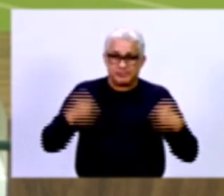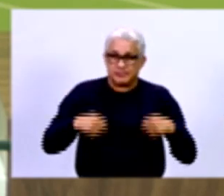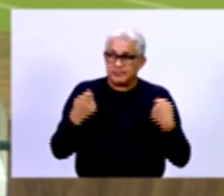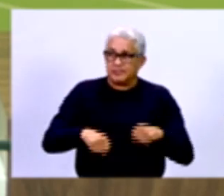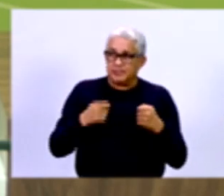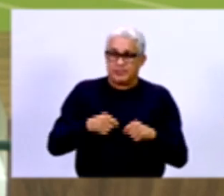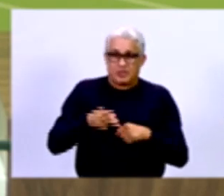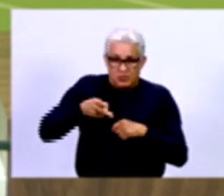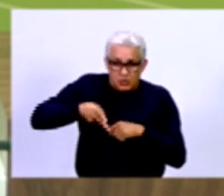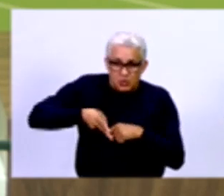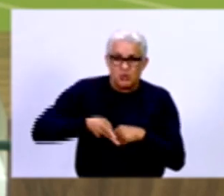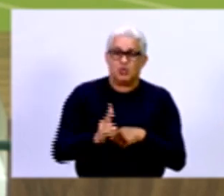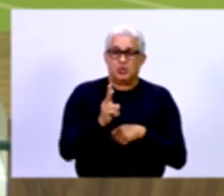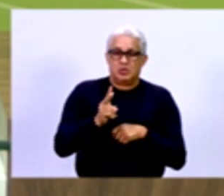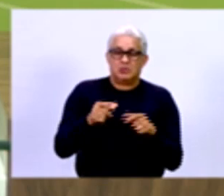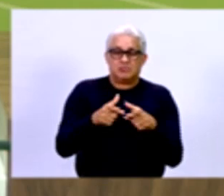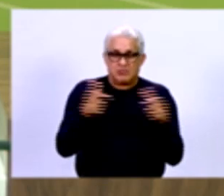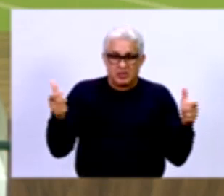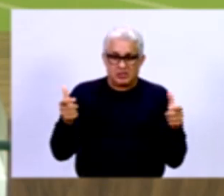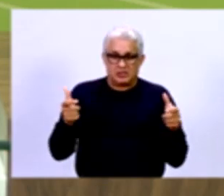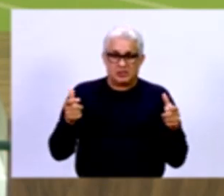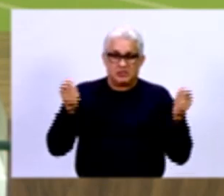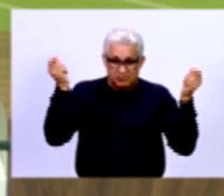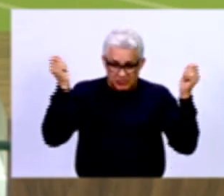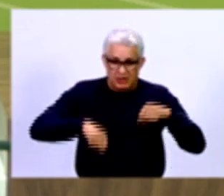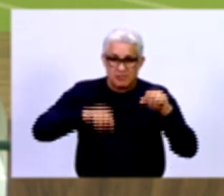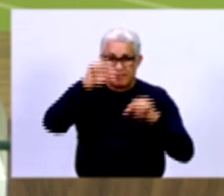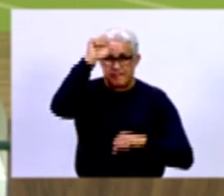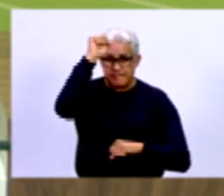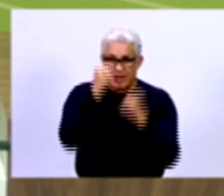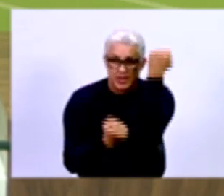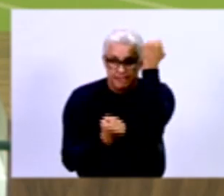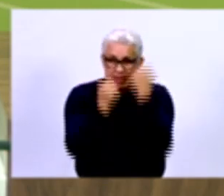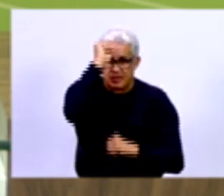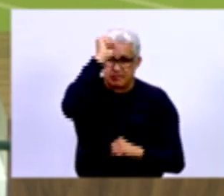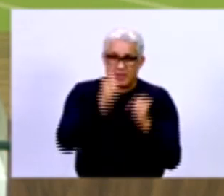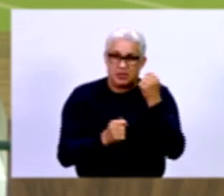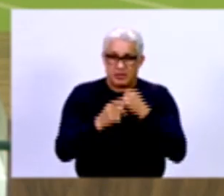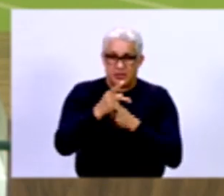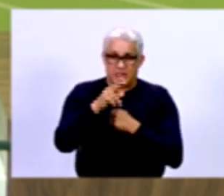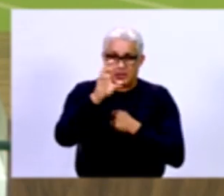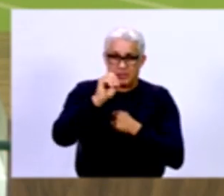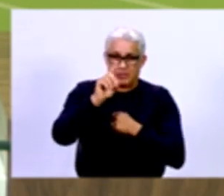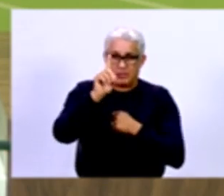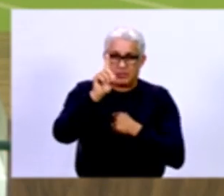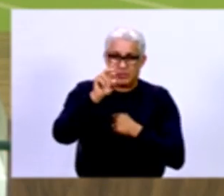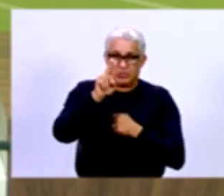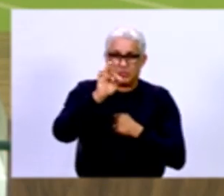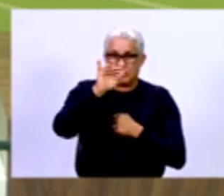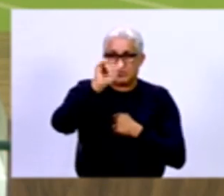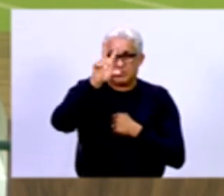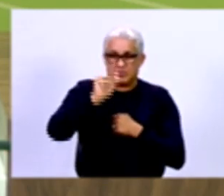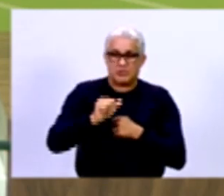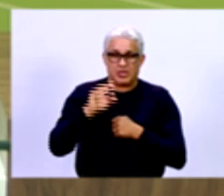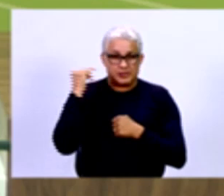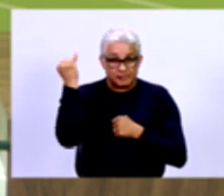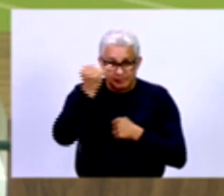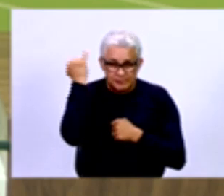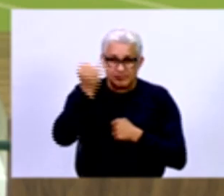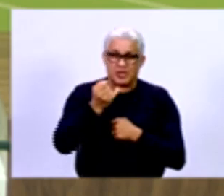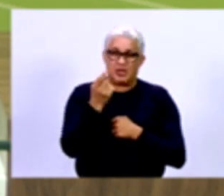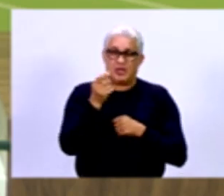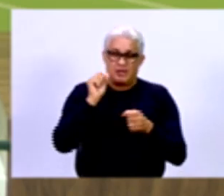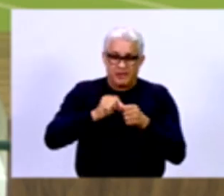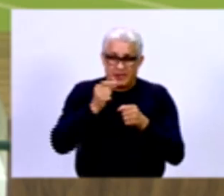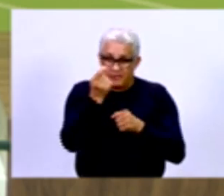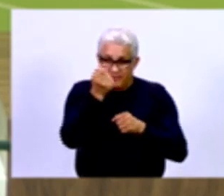precisamos continuar aumentando a nossa capacidade produtiva. Por isso que a gente fala sempre na importância de fazer investimentos